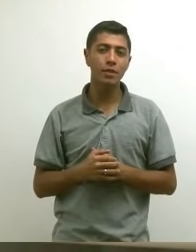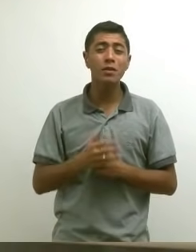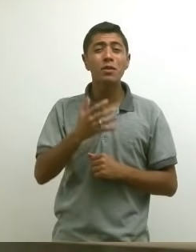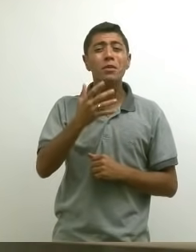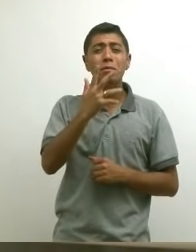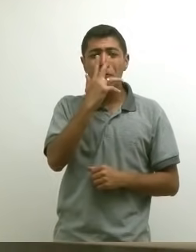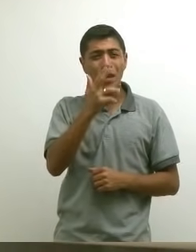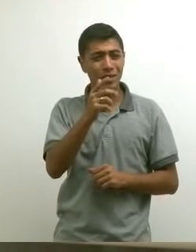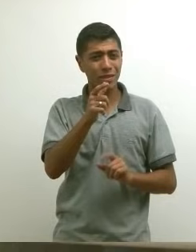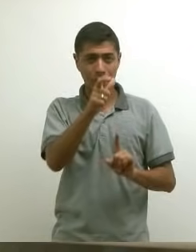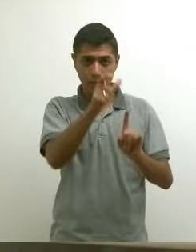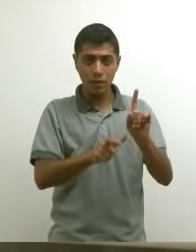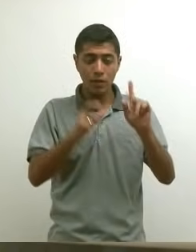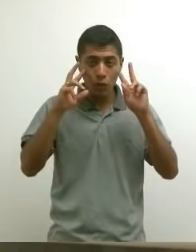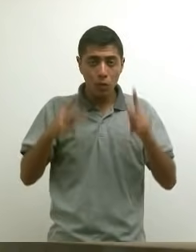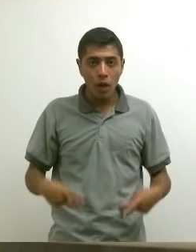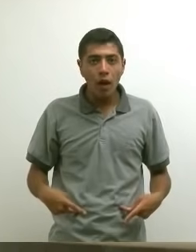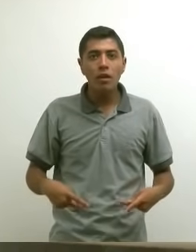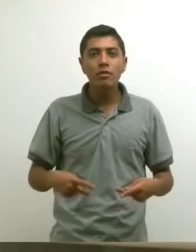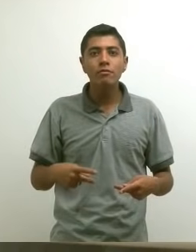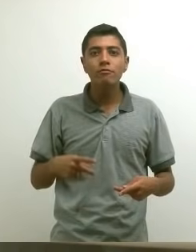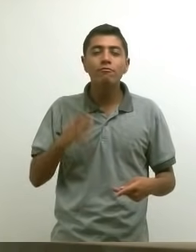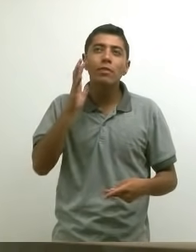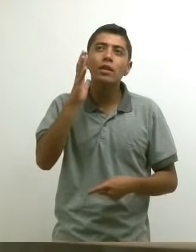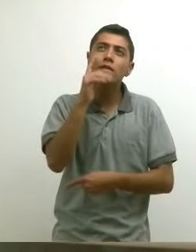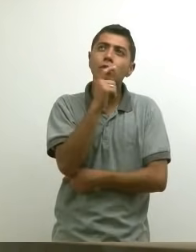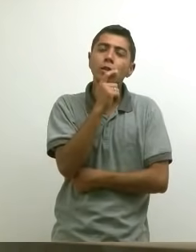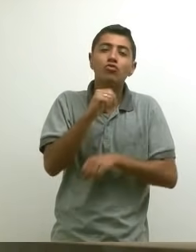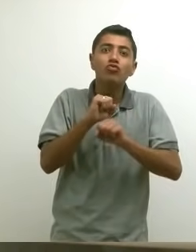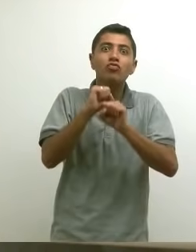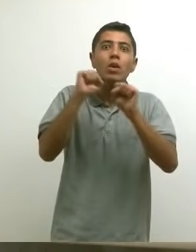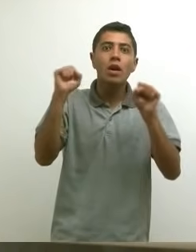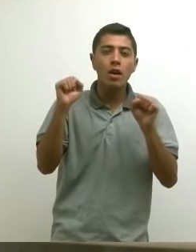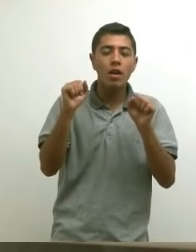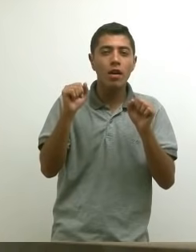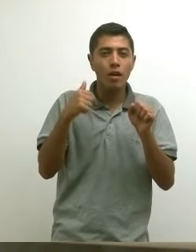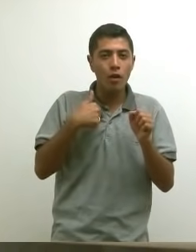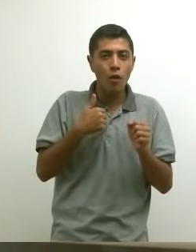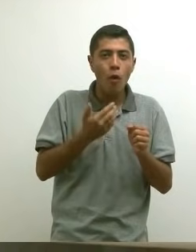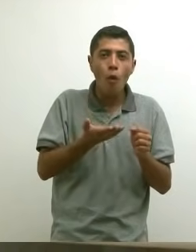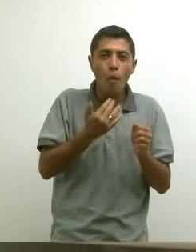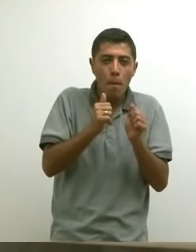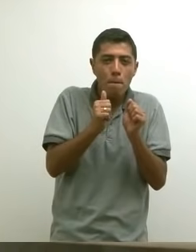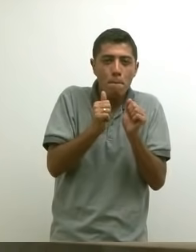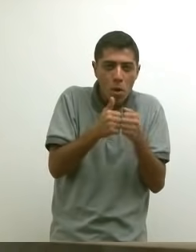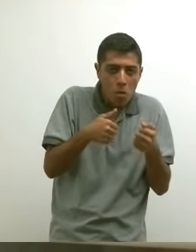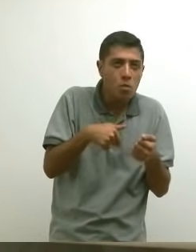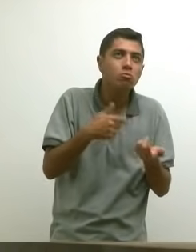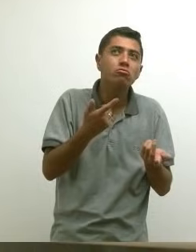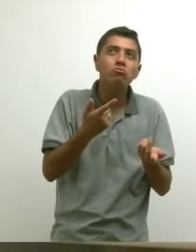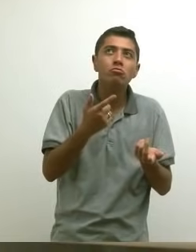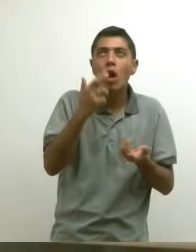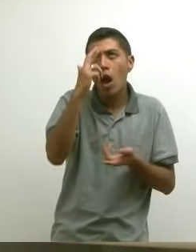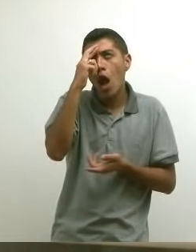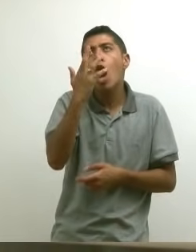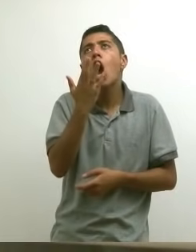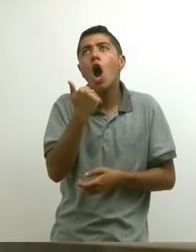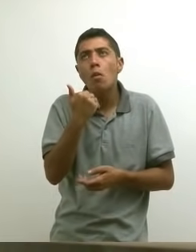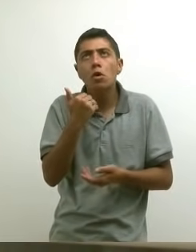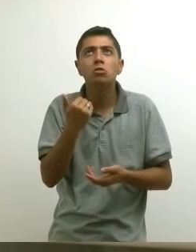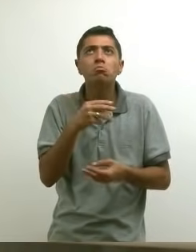pensar em comer um pão francês de manhã almoçar o macarrão italiano e jantar 11 no restaurante